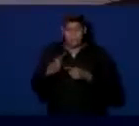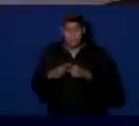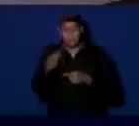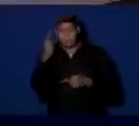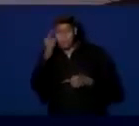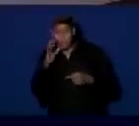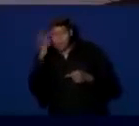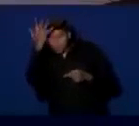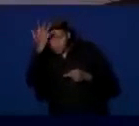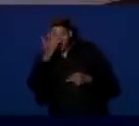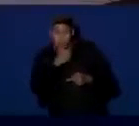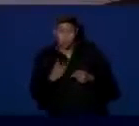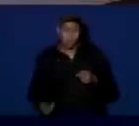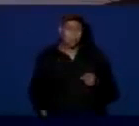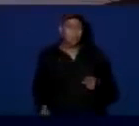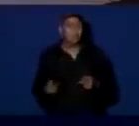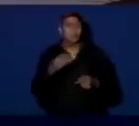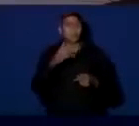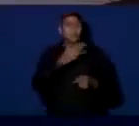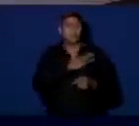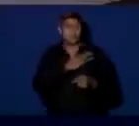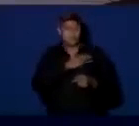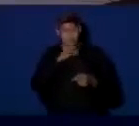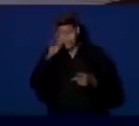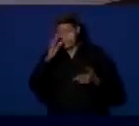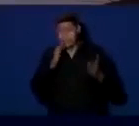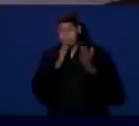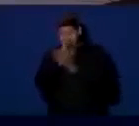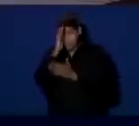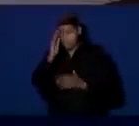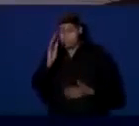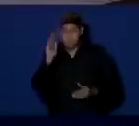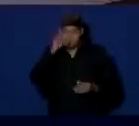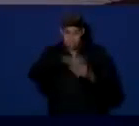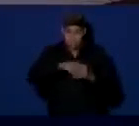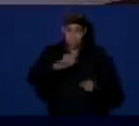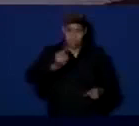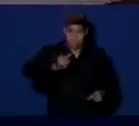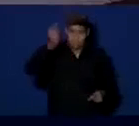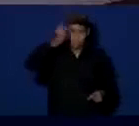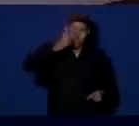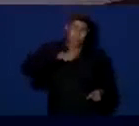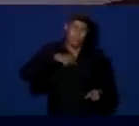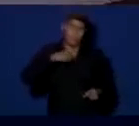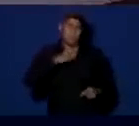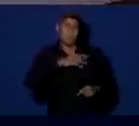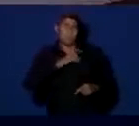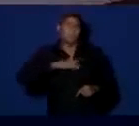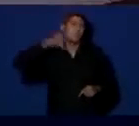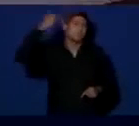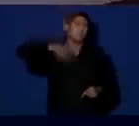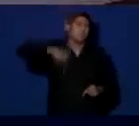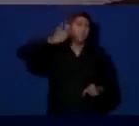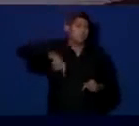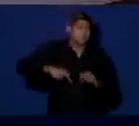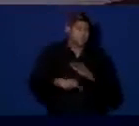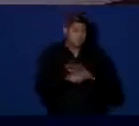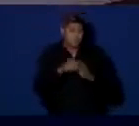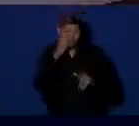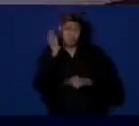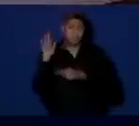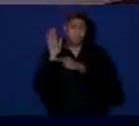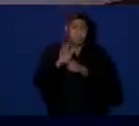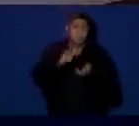de um eventual governo Lula, em especial se ele ganhar no primeiro turno, eu fico com muito menos medo desses